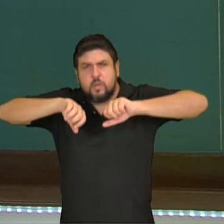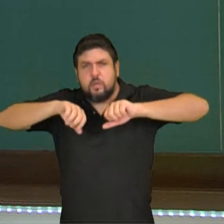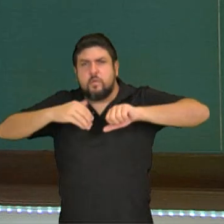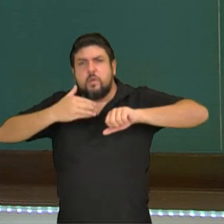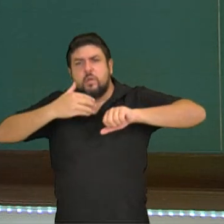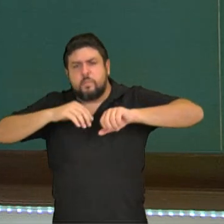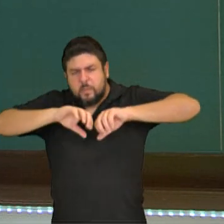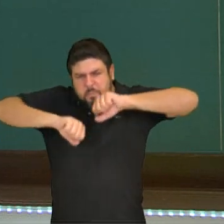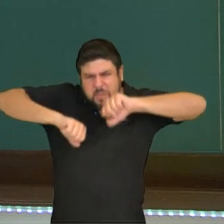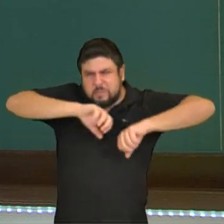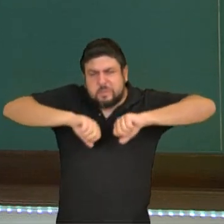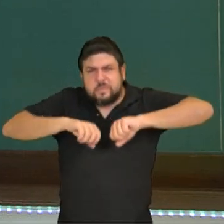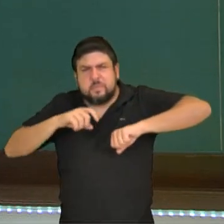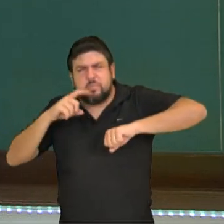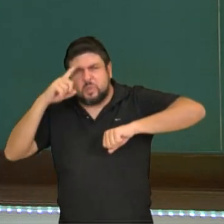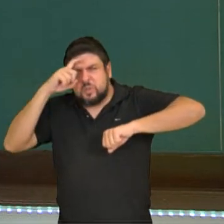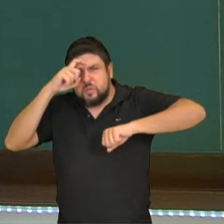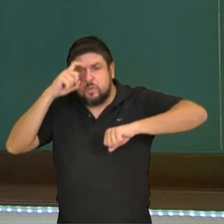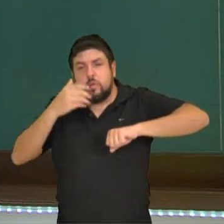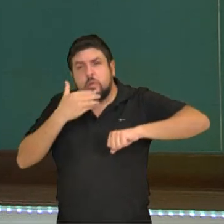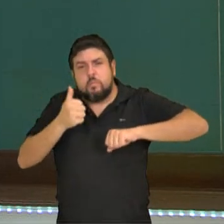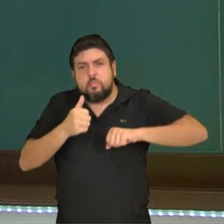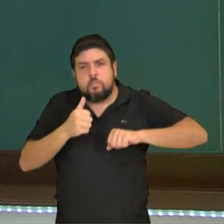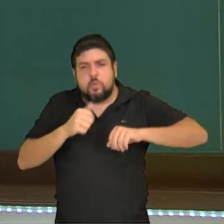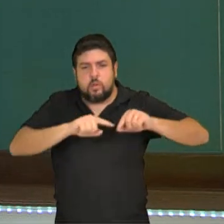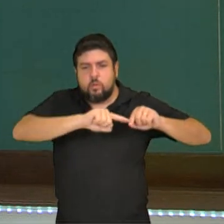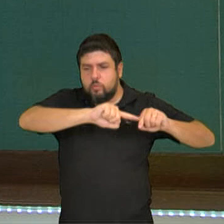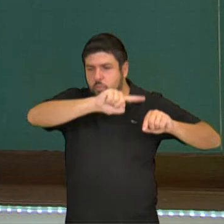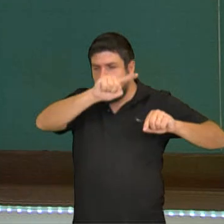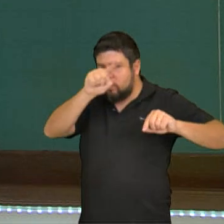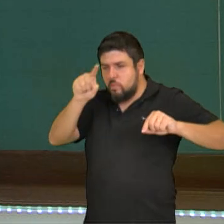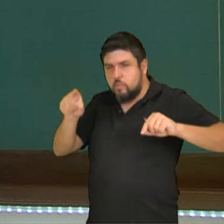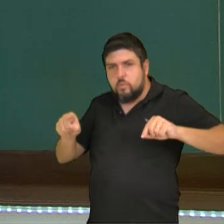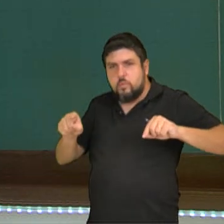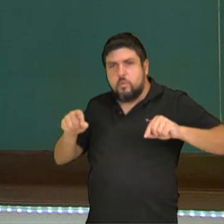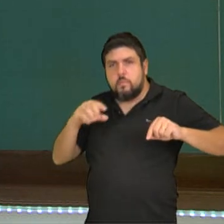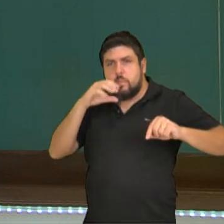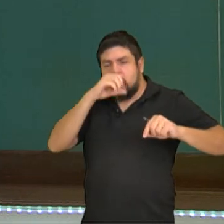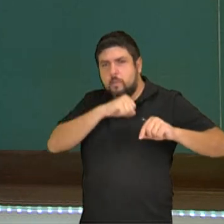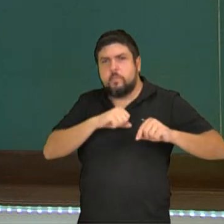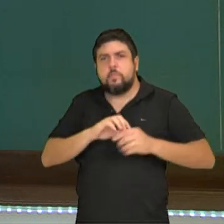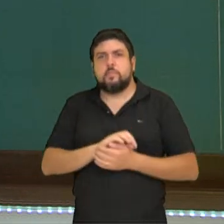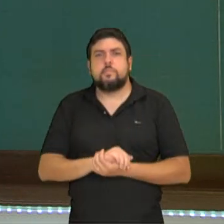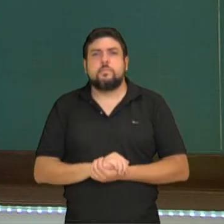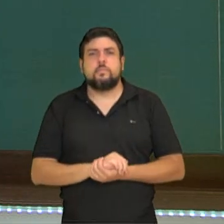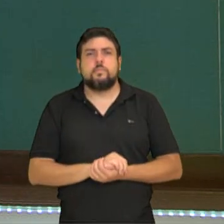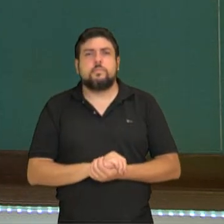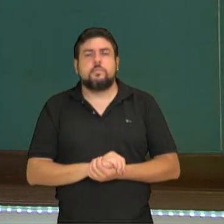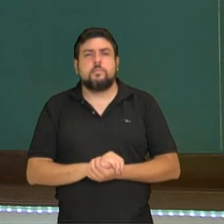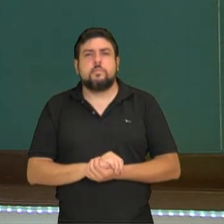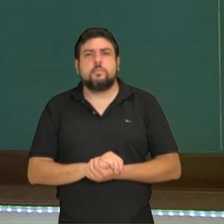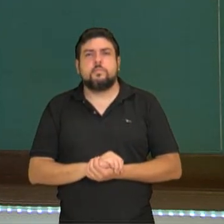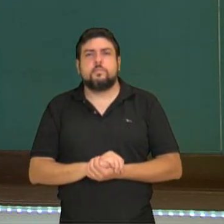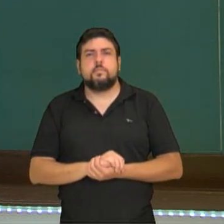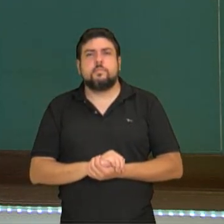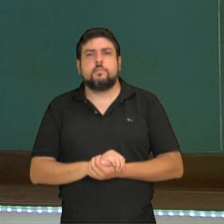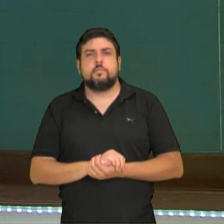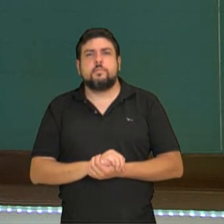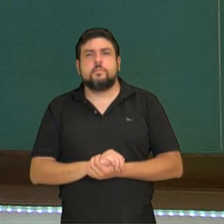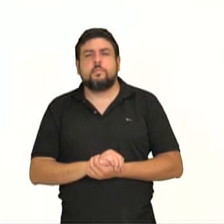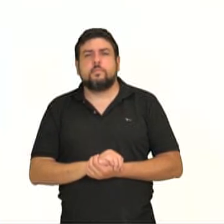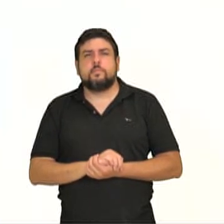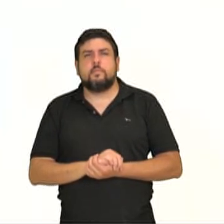longo do que aqui. Aí quem pega o mapa já faz uma leitura disso daí. E a gente vai chegar no